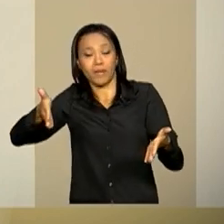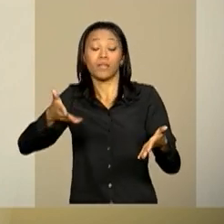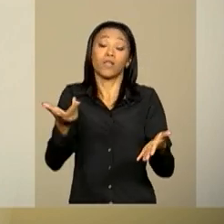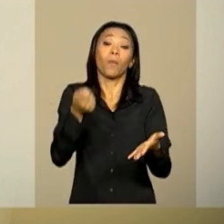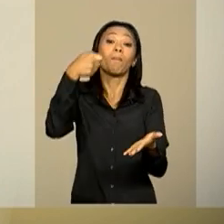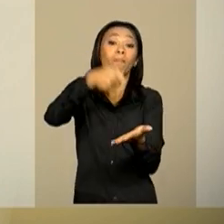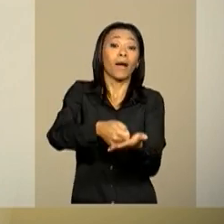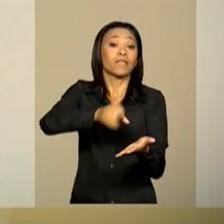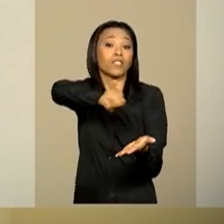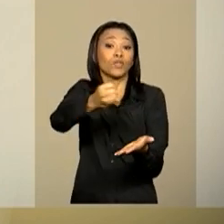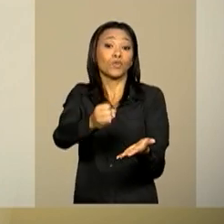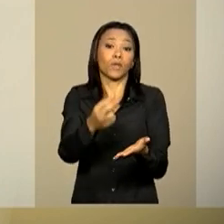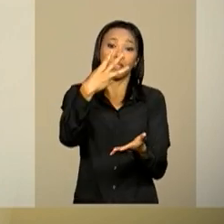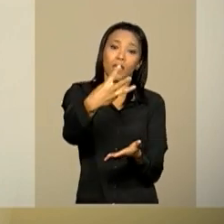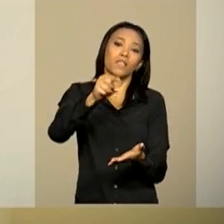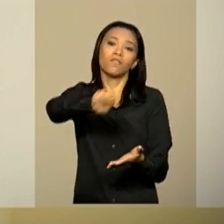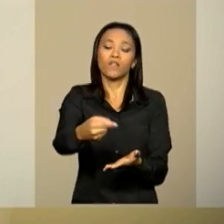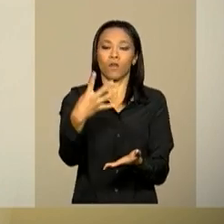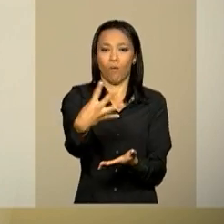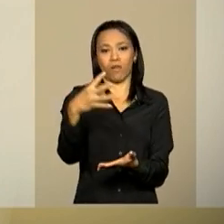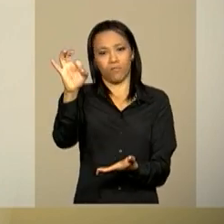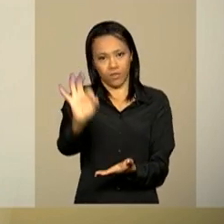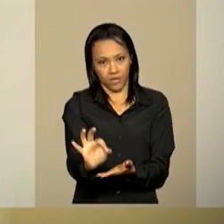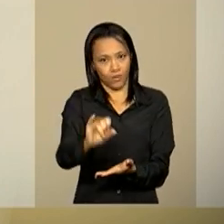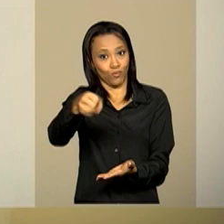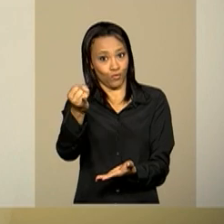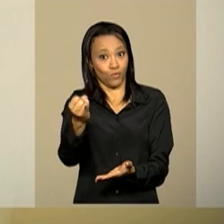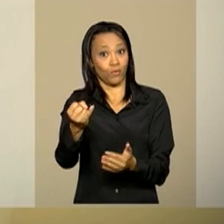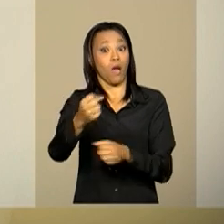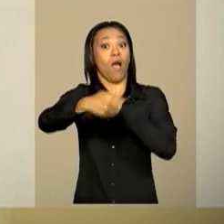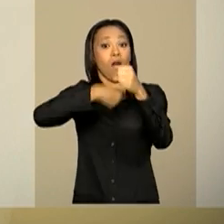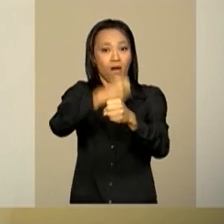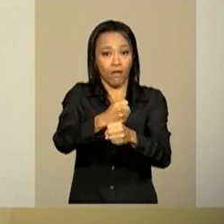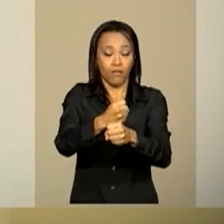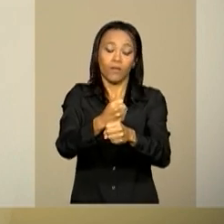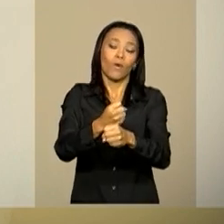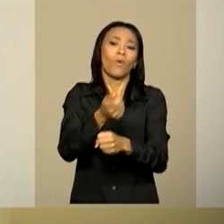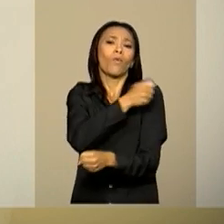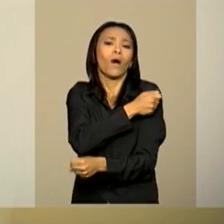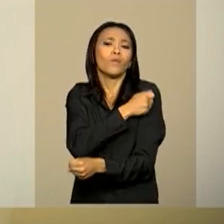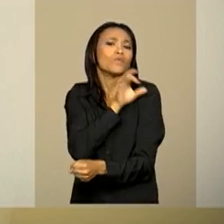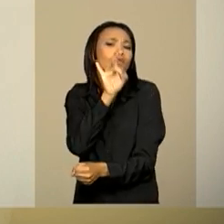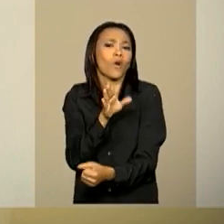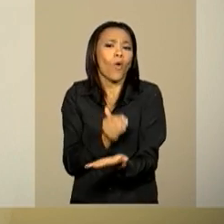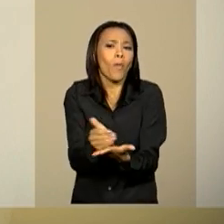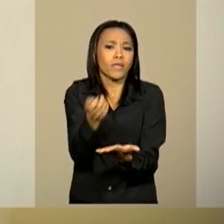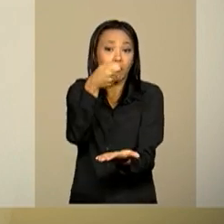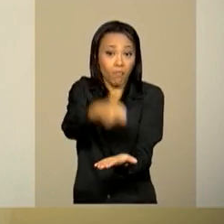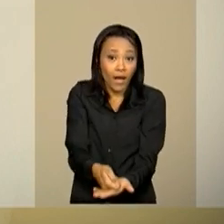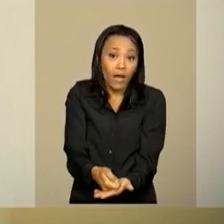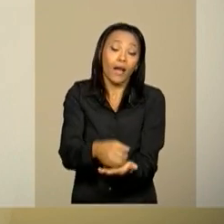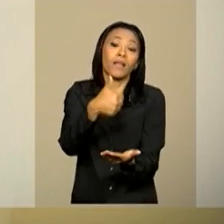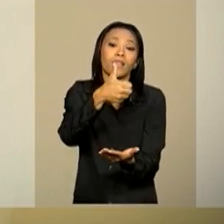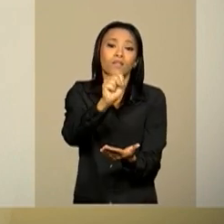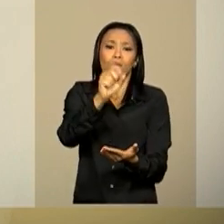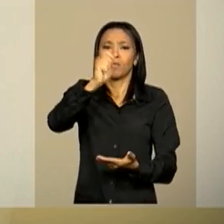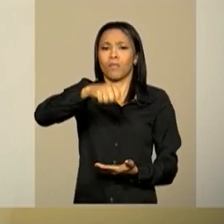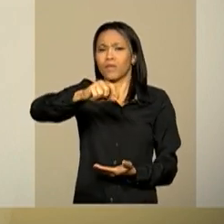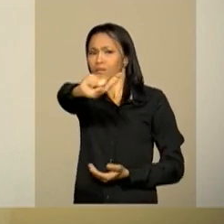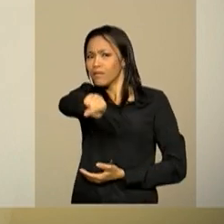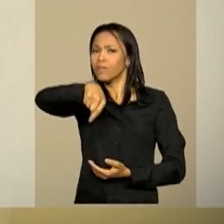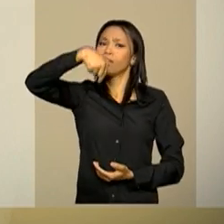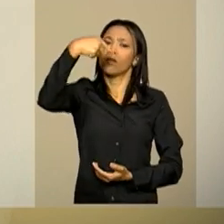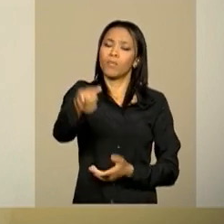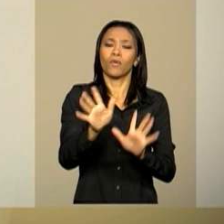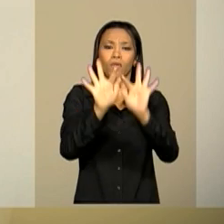a taxa de juros é de 3,4 por ao ano o estudante só começa a pagar 18 meses após a